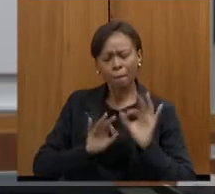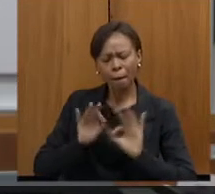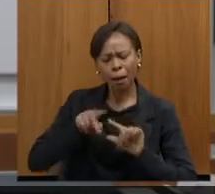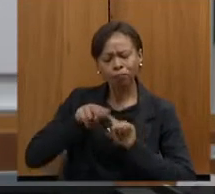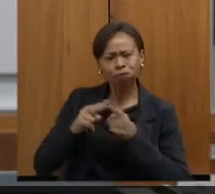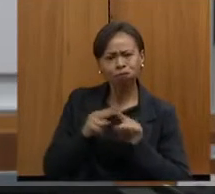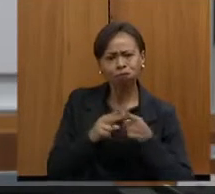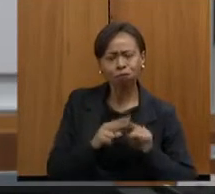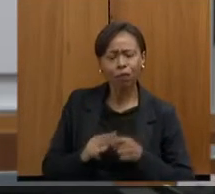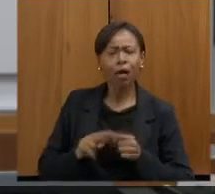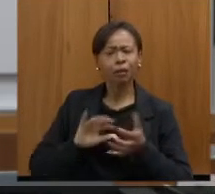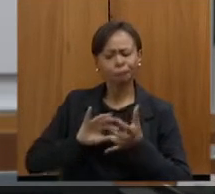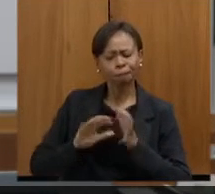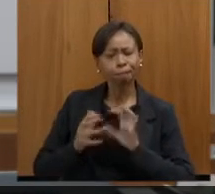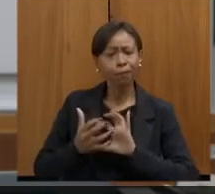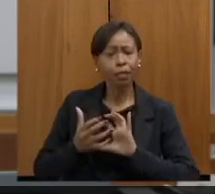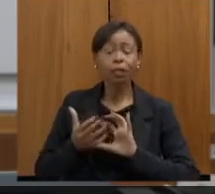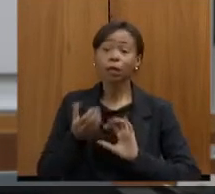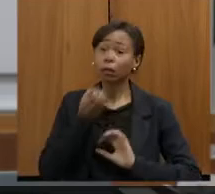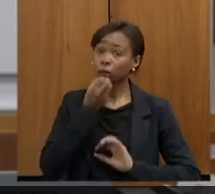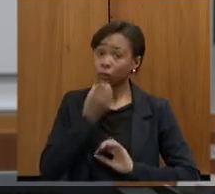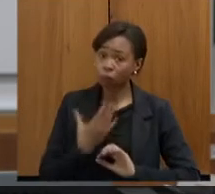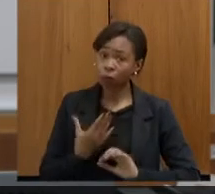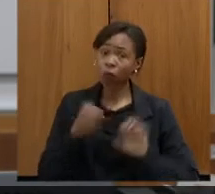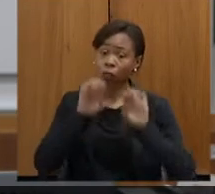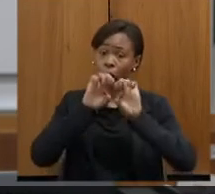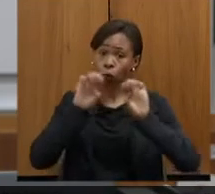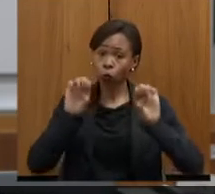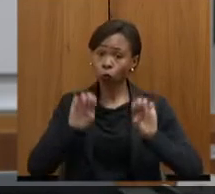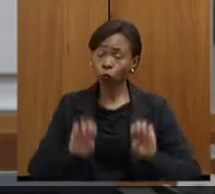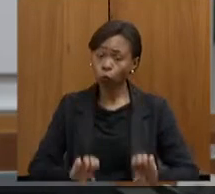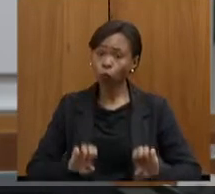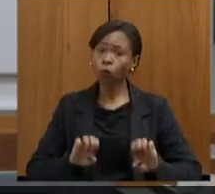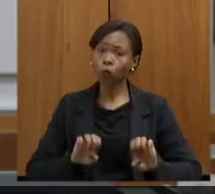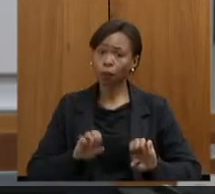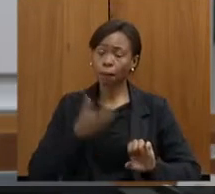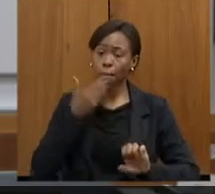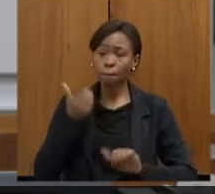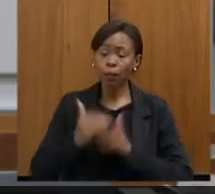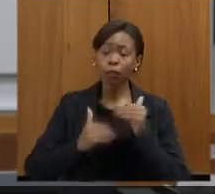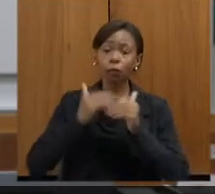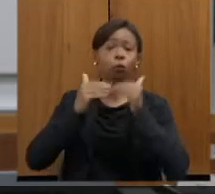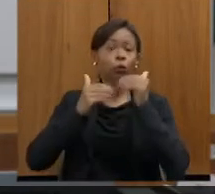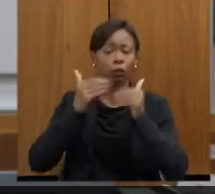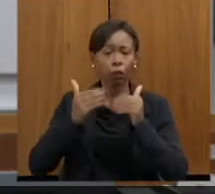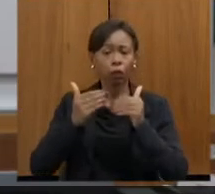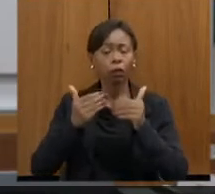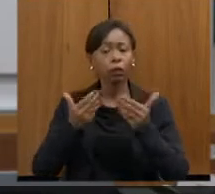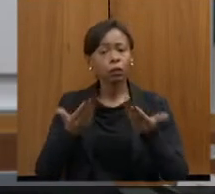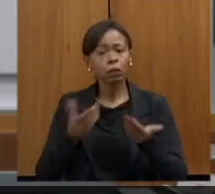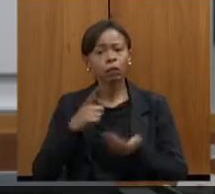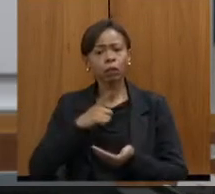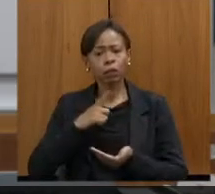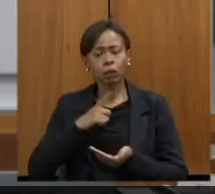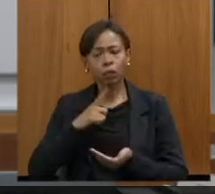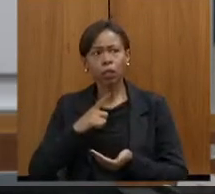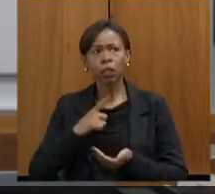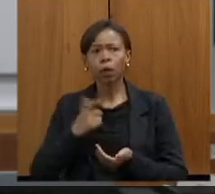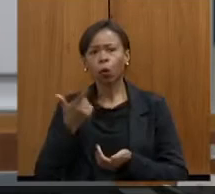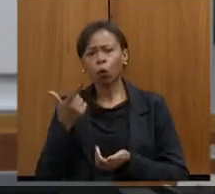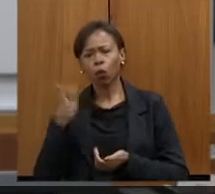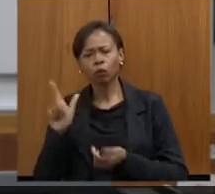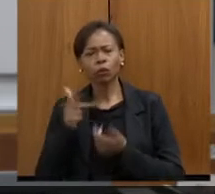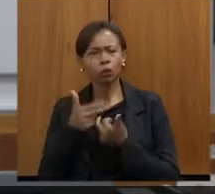trazendo um benefício, inclusive, estrutural de edificações. E nós temos questões muito importantes também